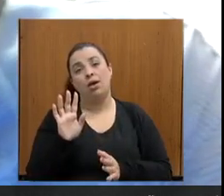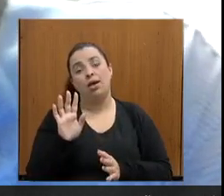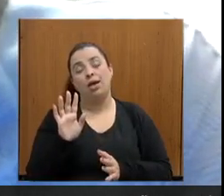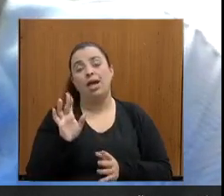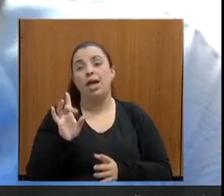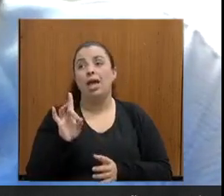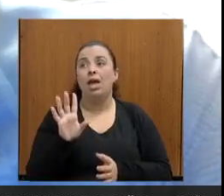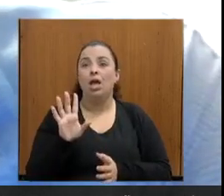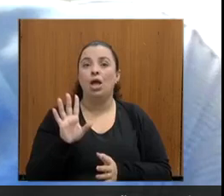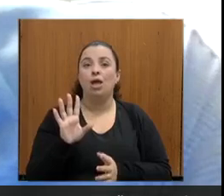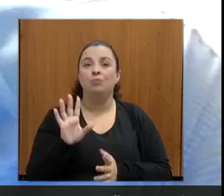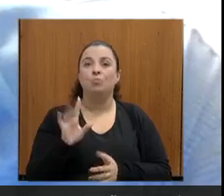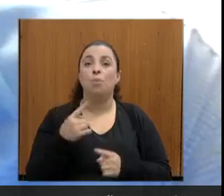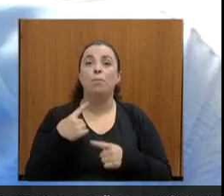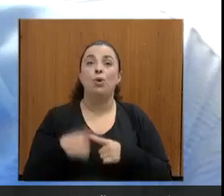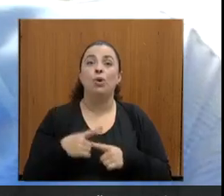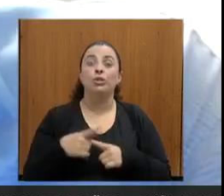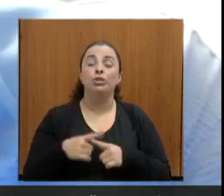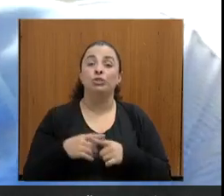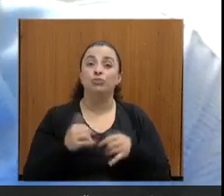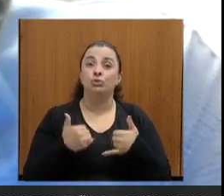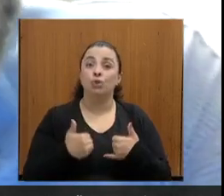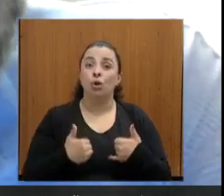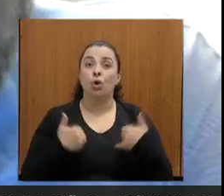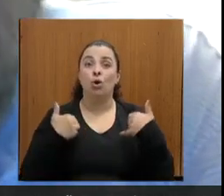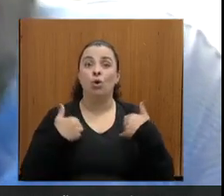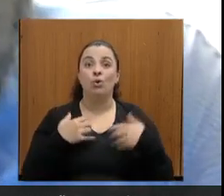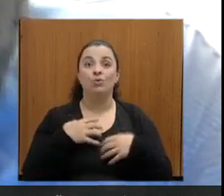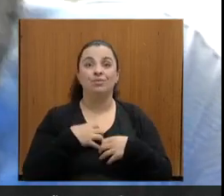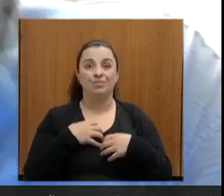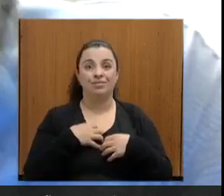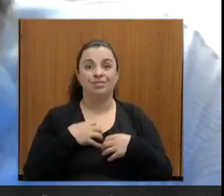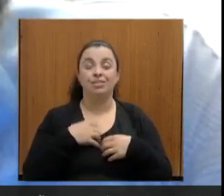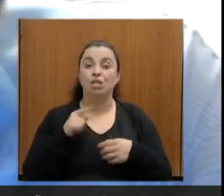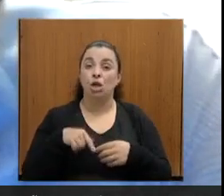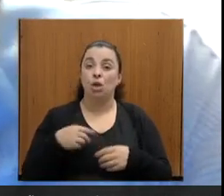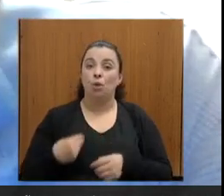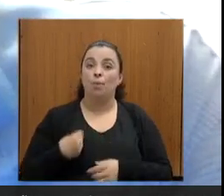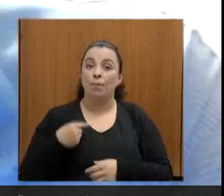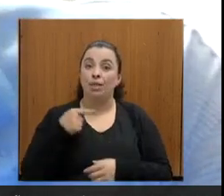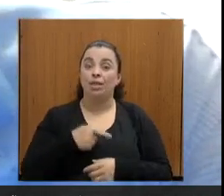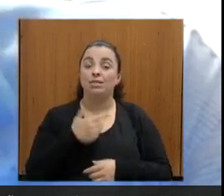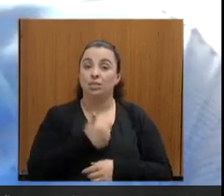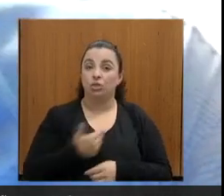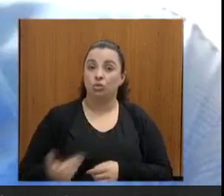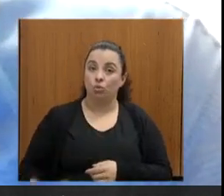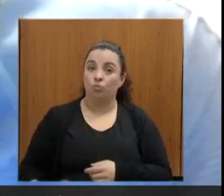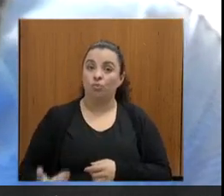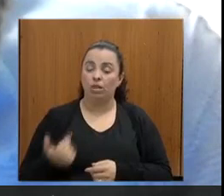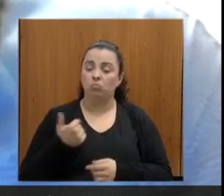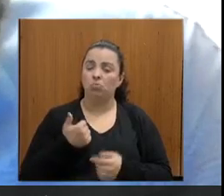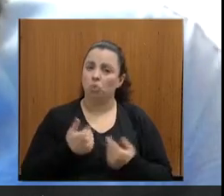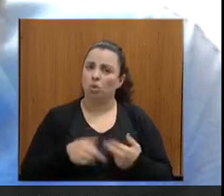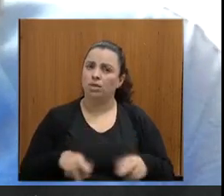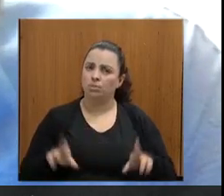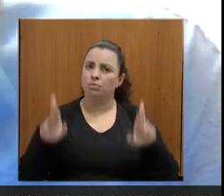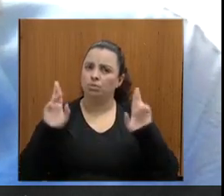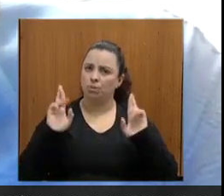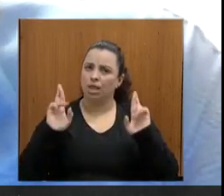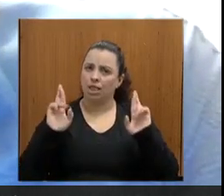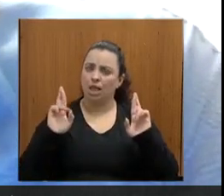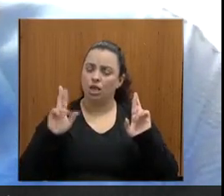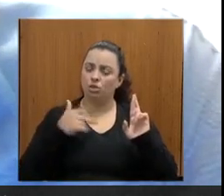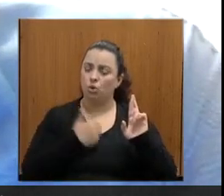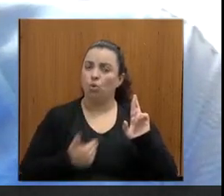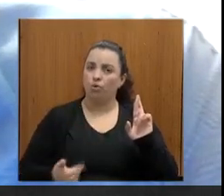é um motivo de muito orgulho aí eu falo que faz parte de escrever com muita responsabilidade do